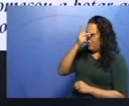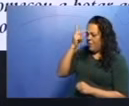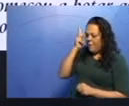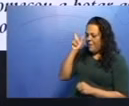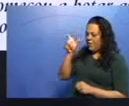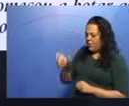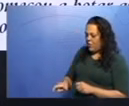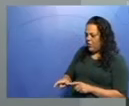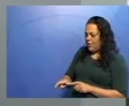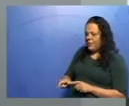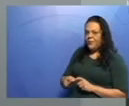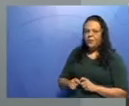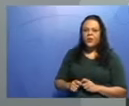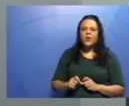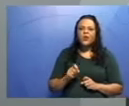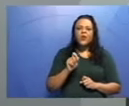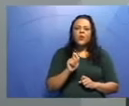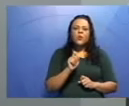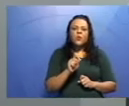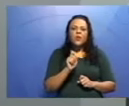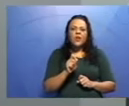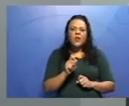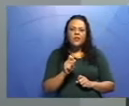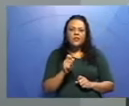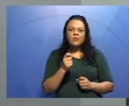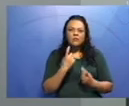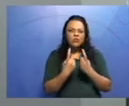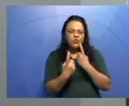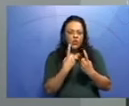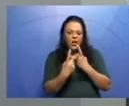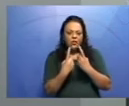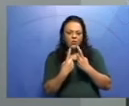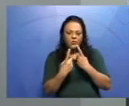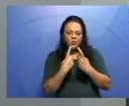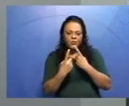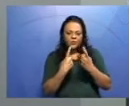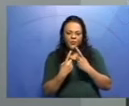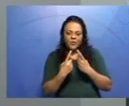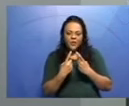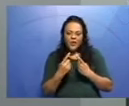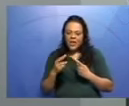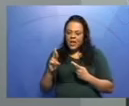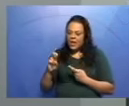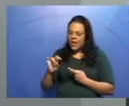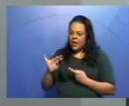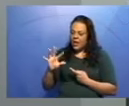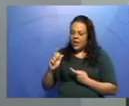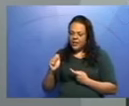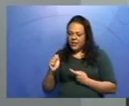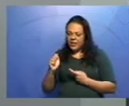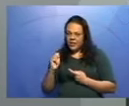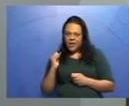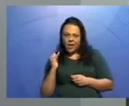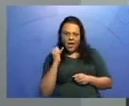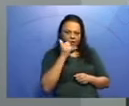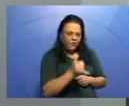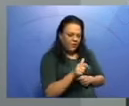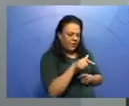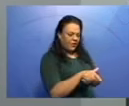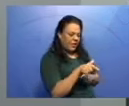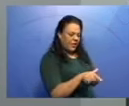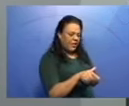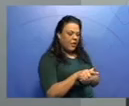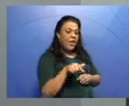diálogo, eles começam a conversar e Rita fala para Camilo que fez uma consulta a uma